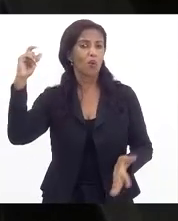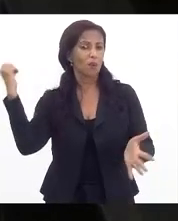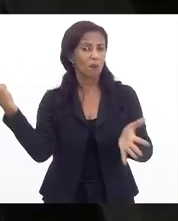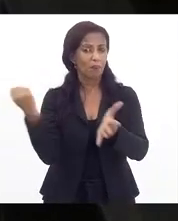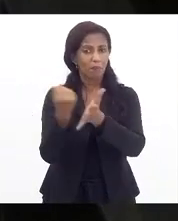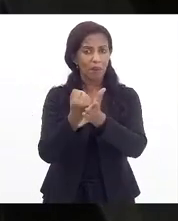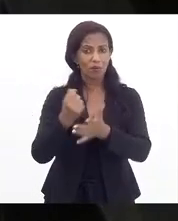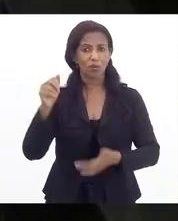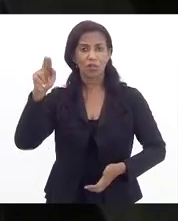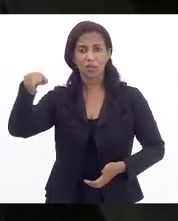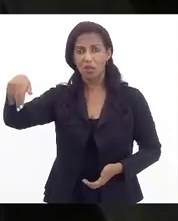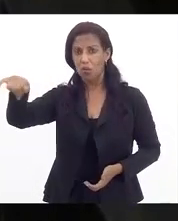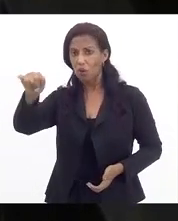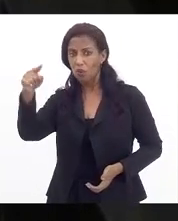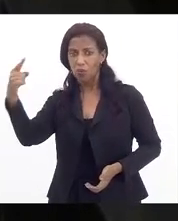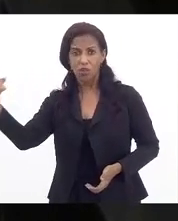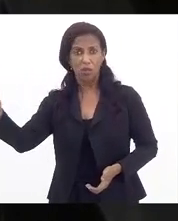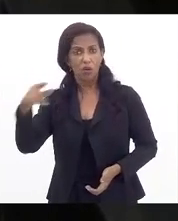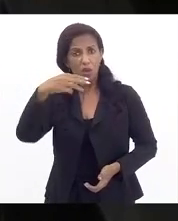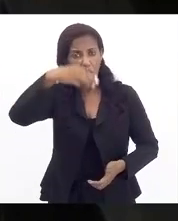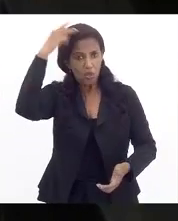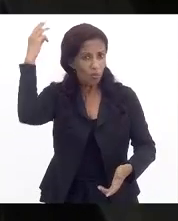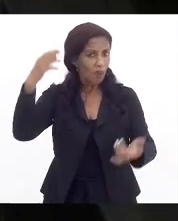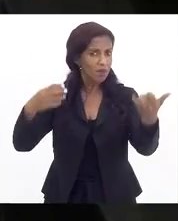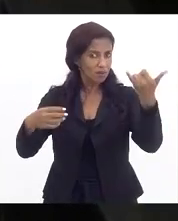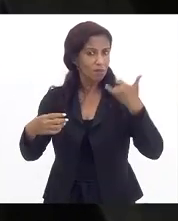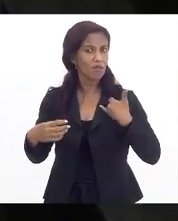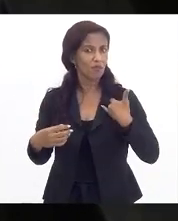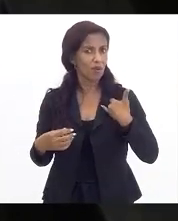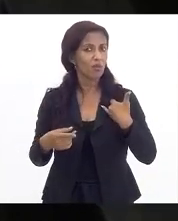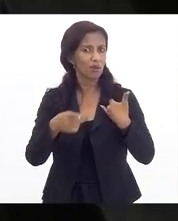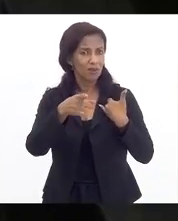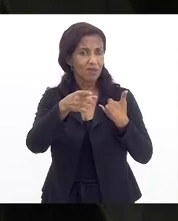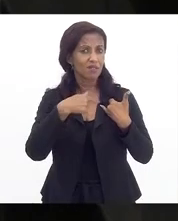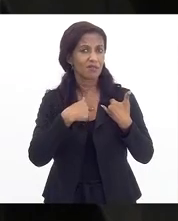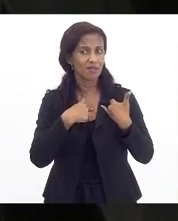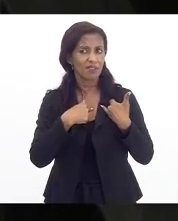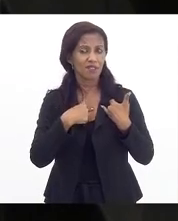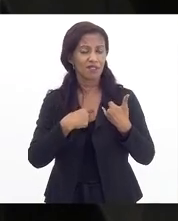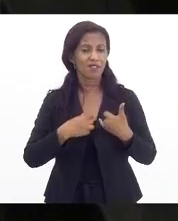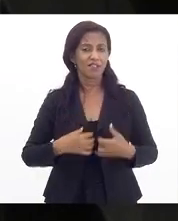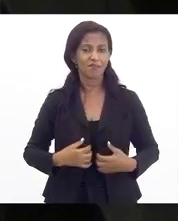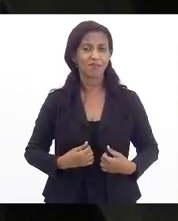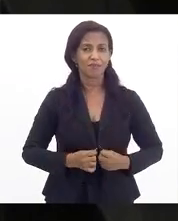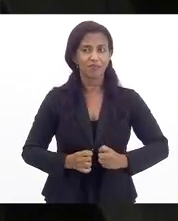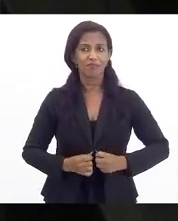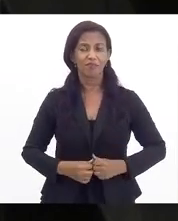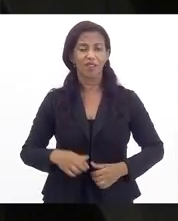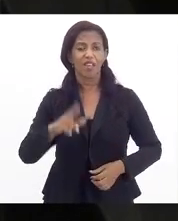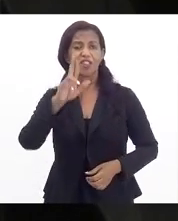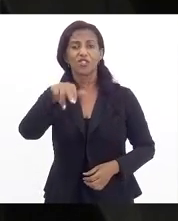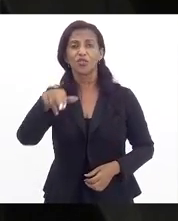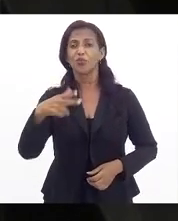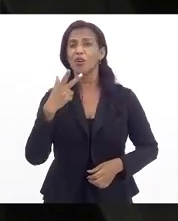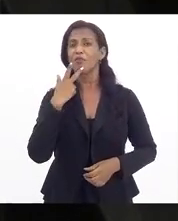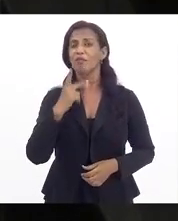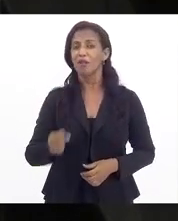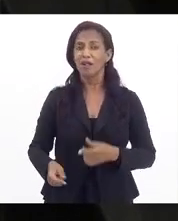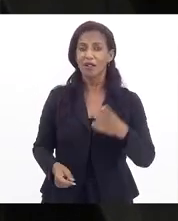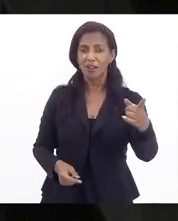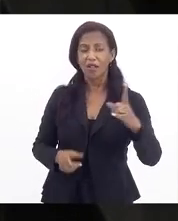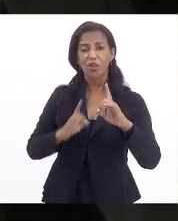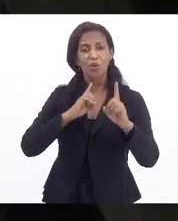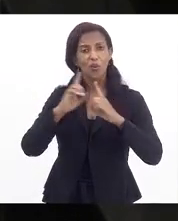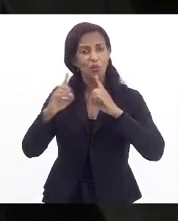e o Márcio Pacheco me fala agora em off eu vem da vida acadêmica e tem o hábito de dar os créditos né gente nunca sinta ninguém sem dar os créditos